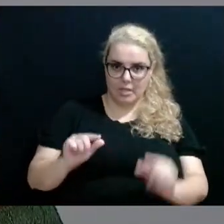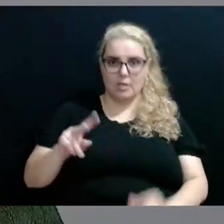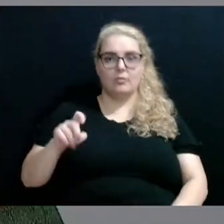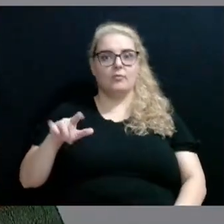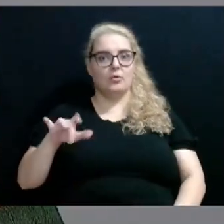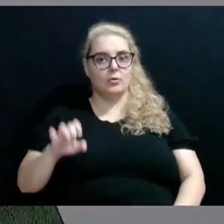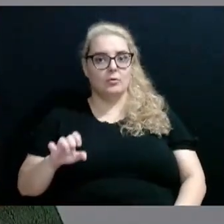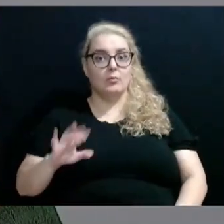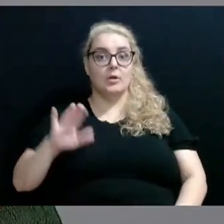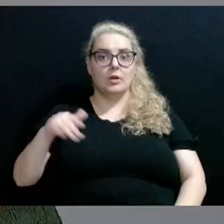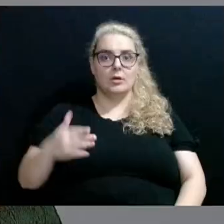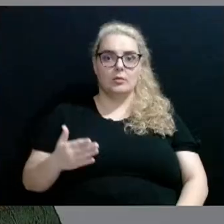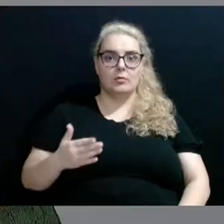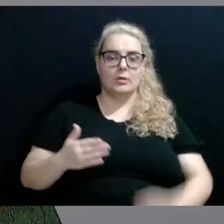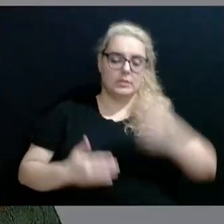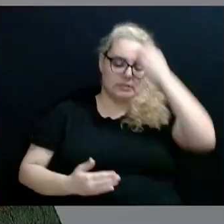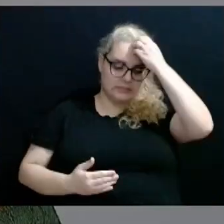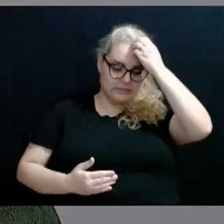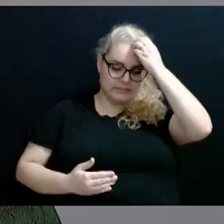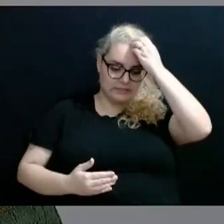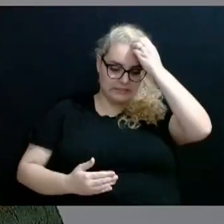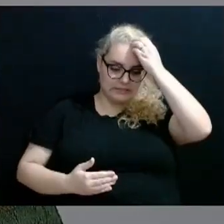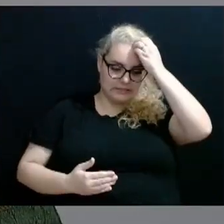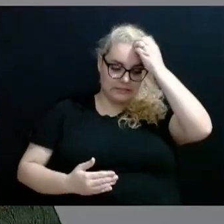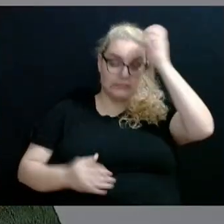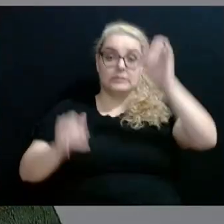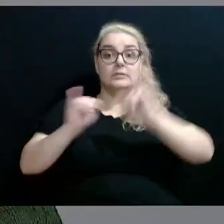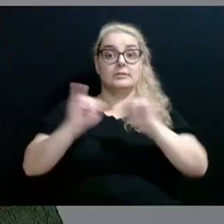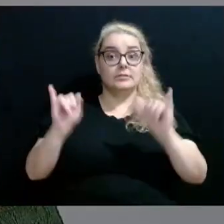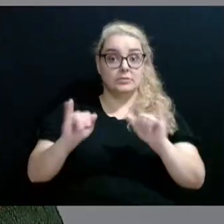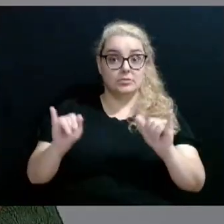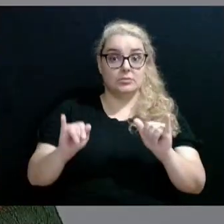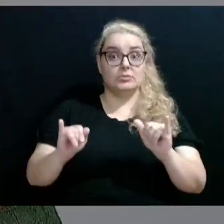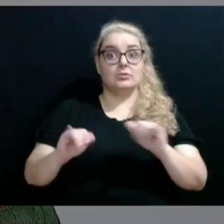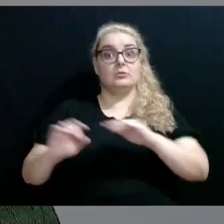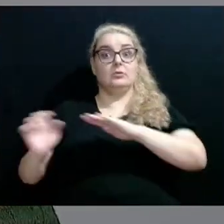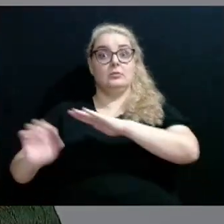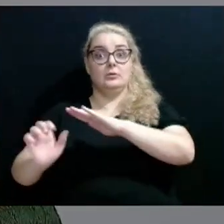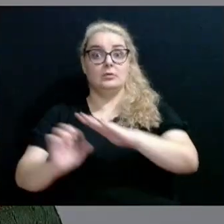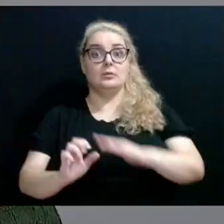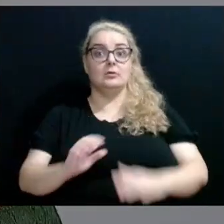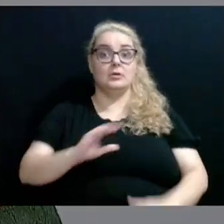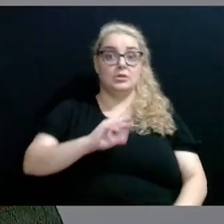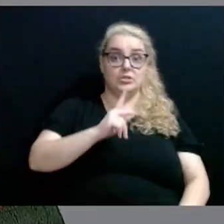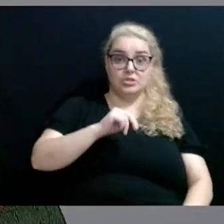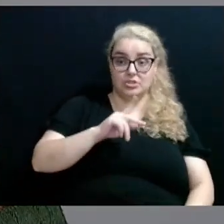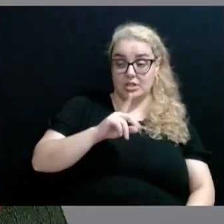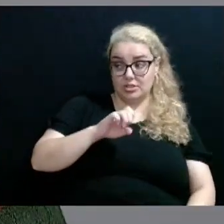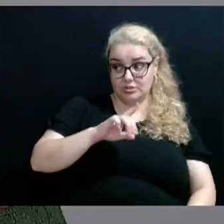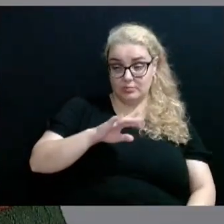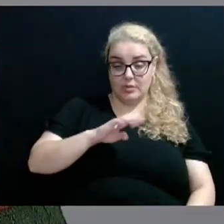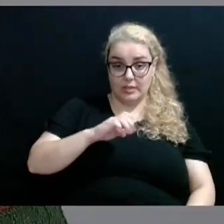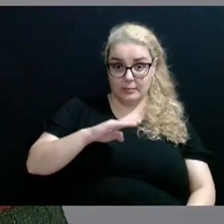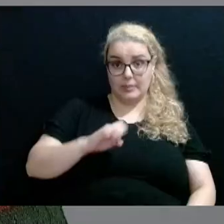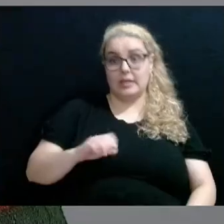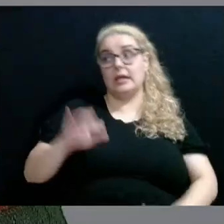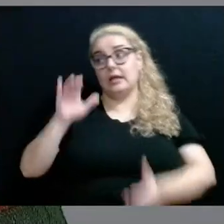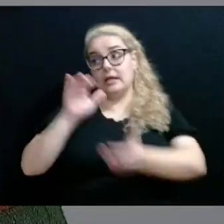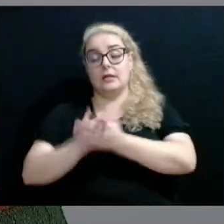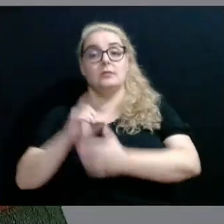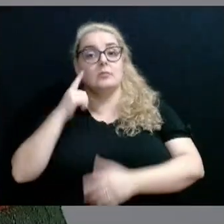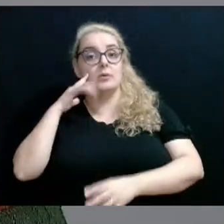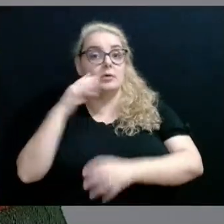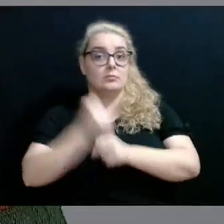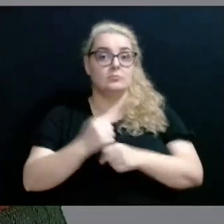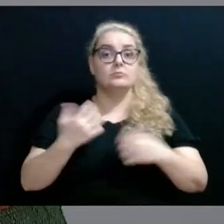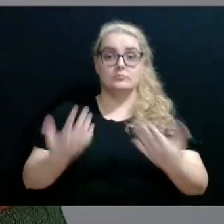quando elas partem para fazer divulgação para empresas, chá de bebê, casamentos, eventos em geral, elas têm